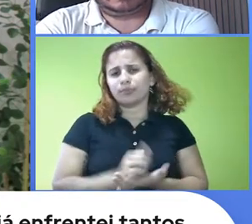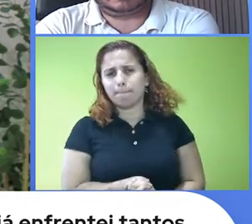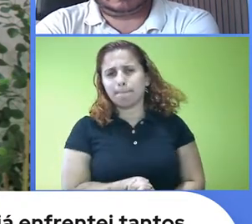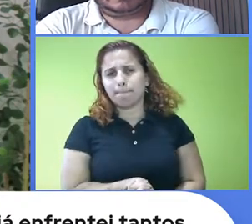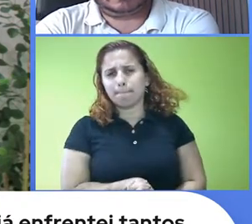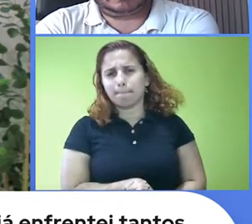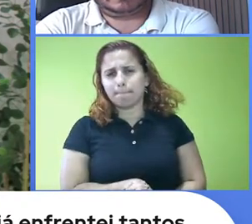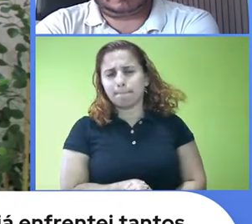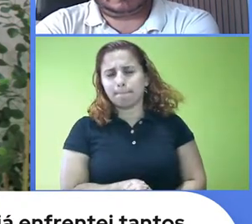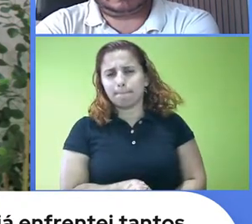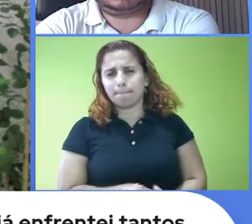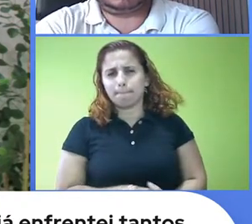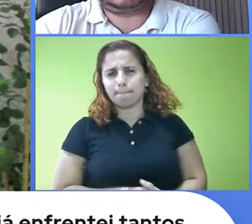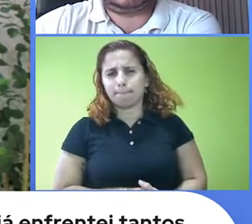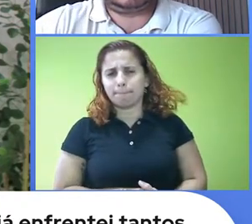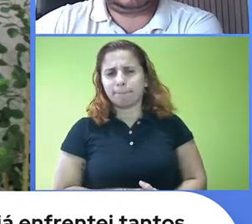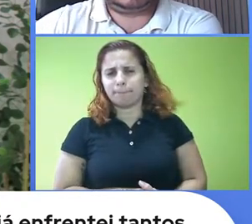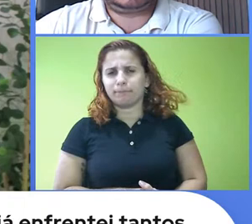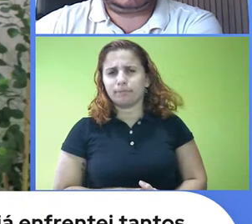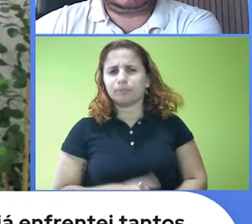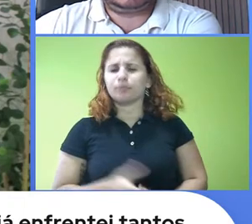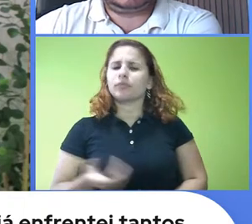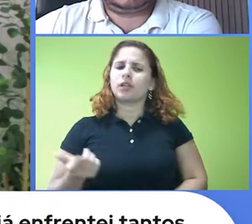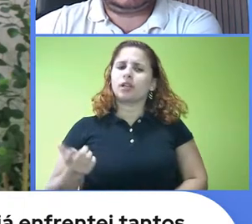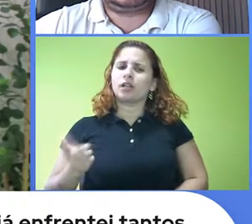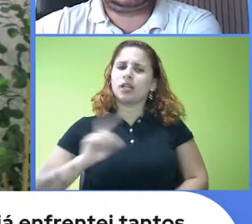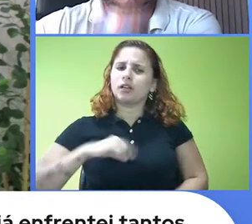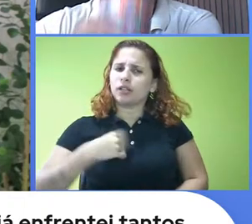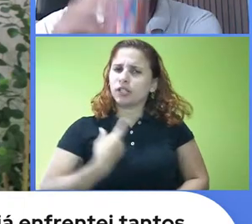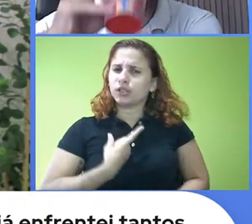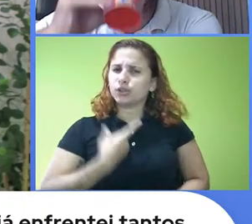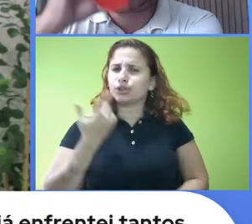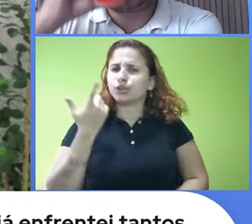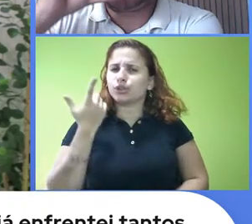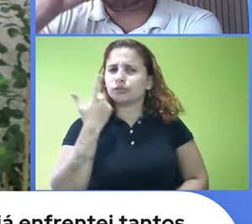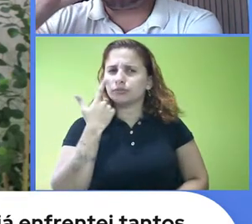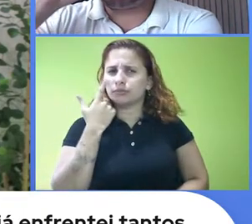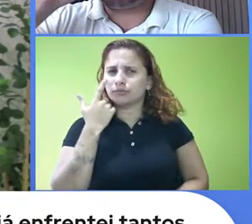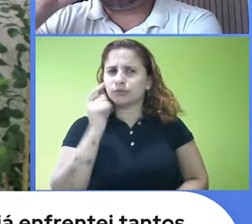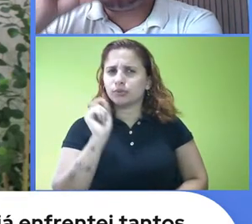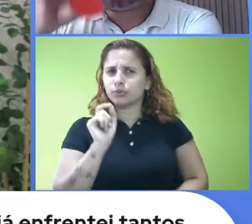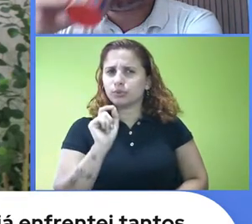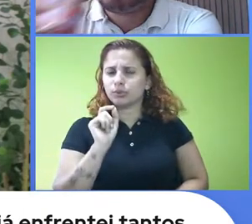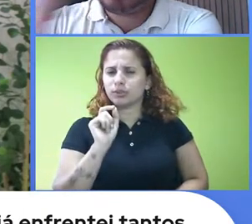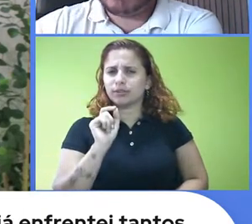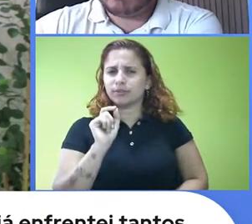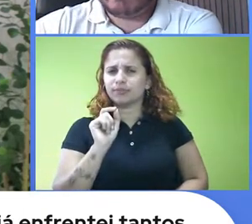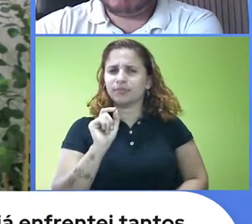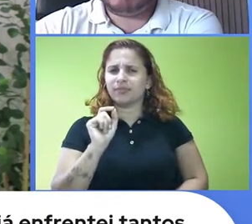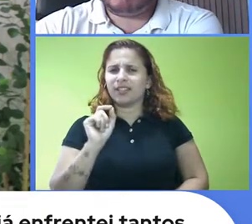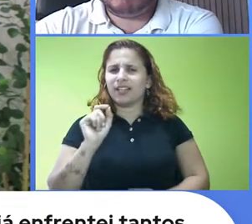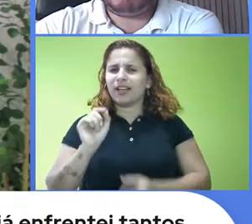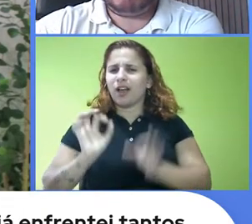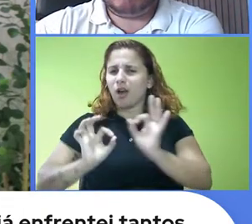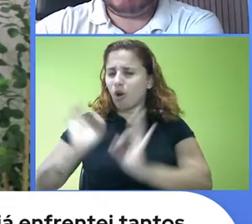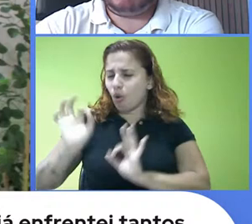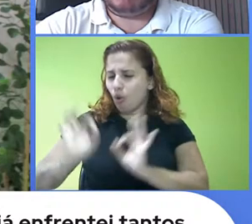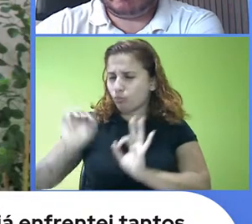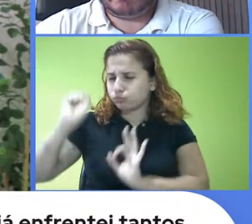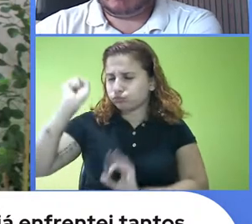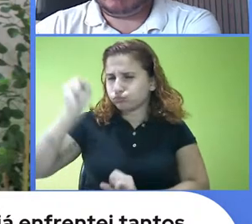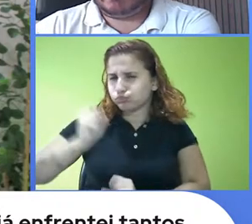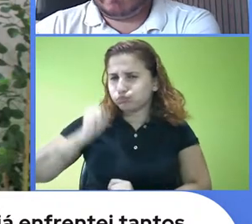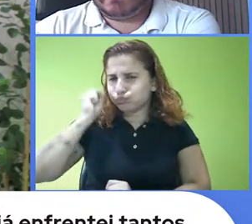gente puxou o retrós da história e foi lá nas análises sociológicas para dizer, e também para dizer da